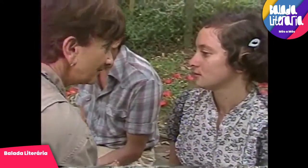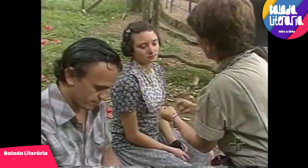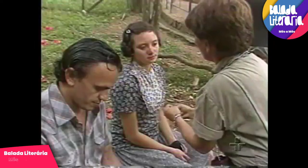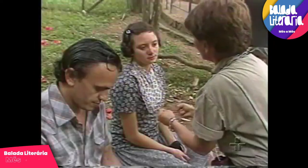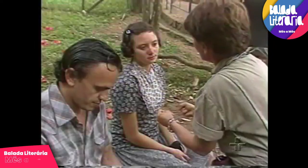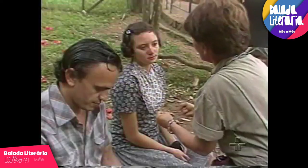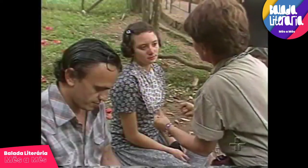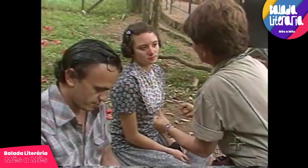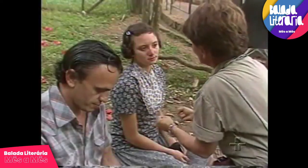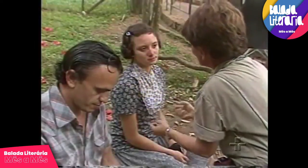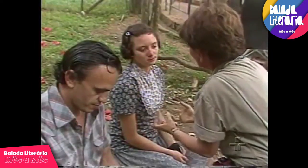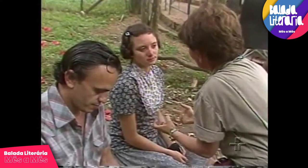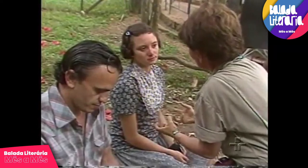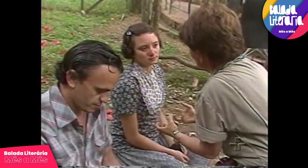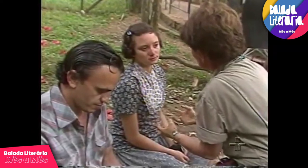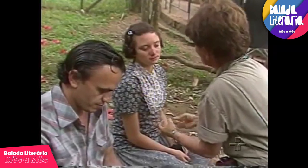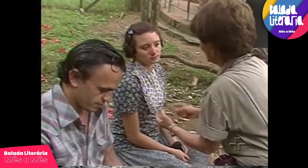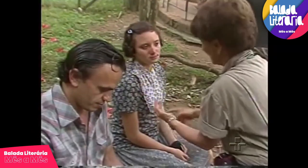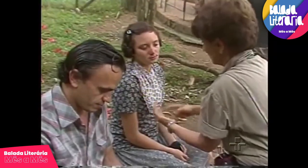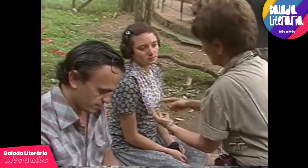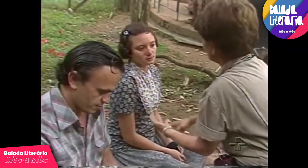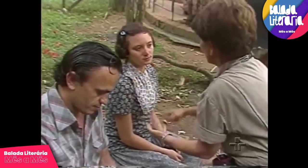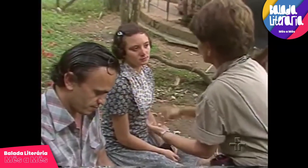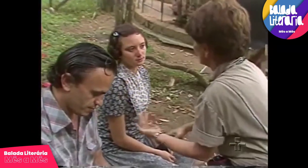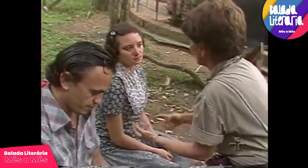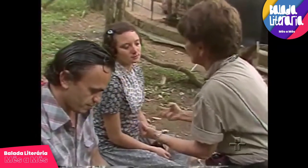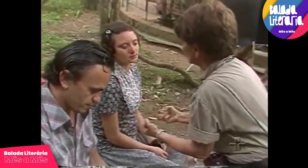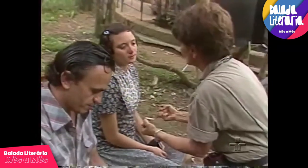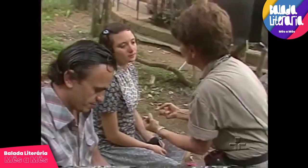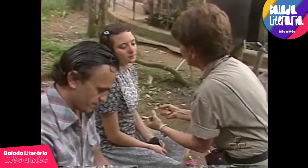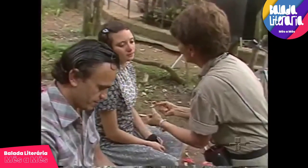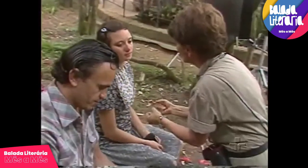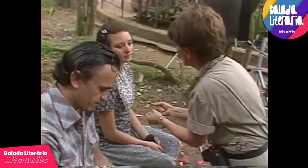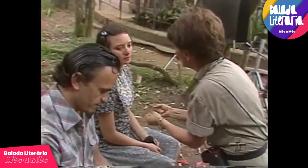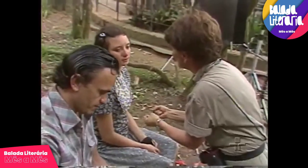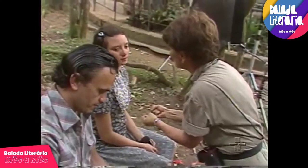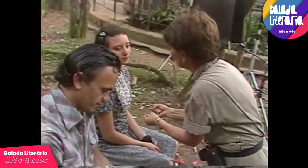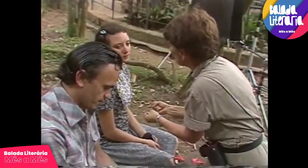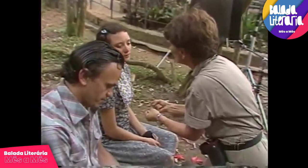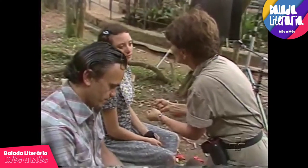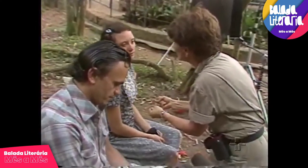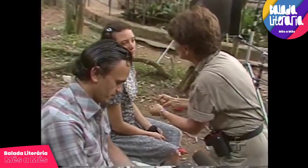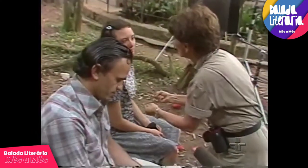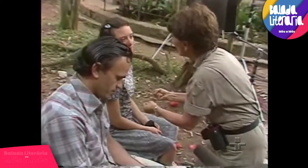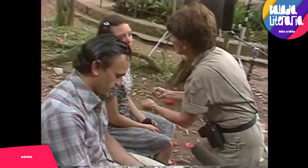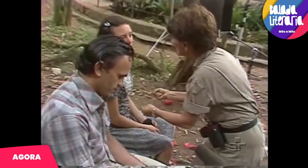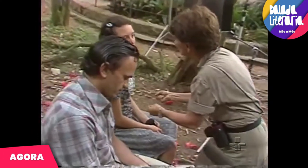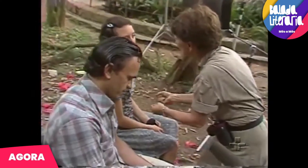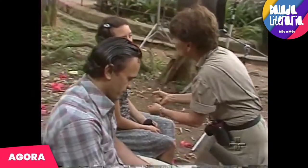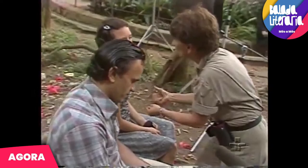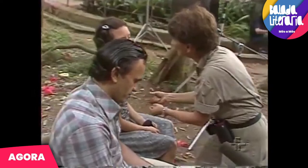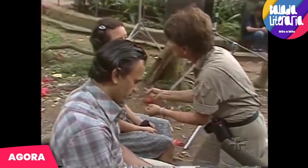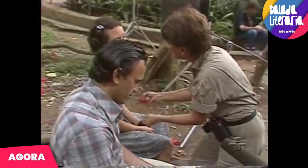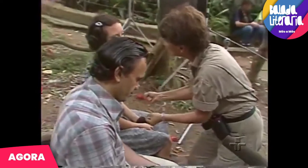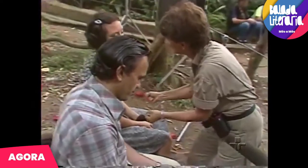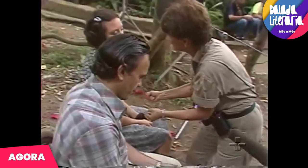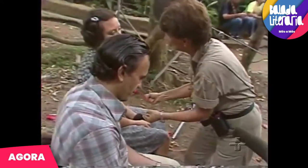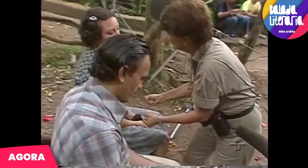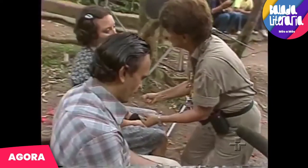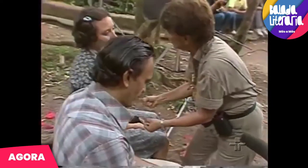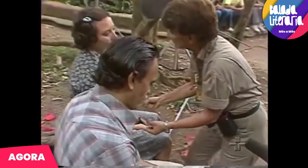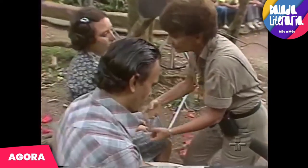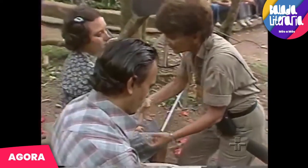você. Você não sabe o que vai fazer, você podia rir, gritar, chorar, tudo isso. Mas você vai embora porque você não aguenta